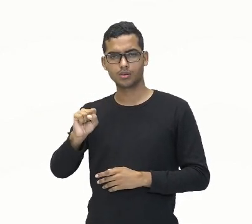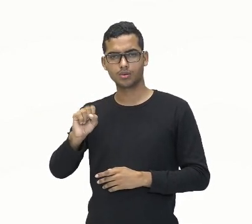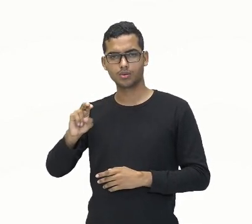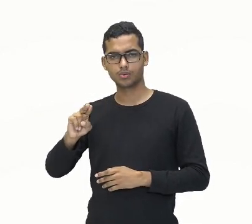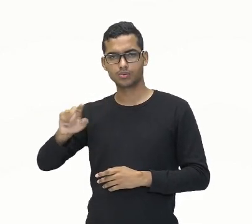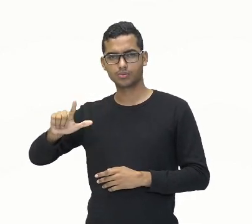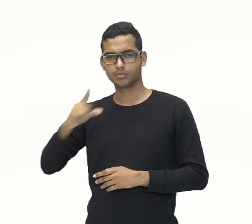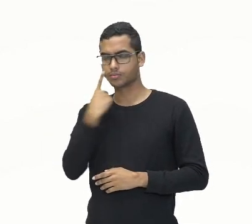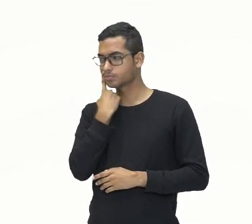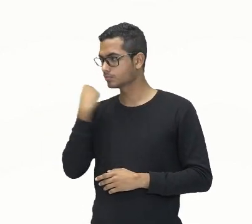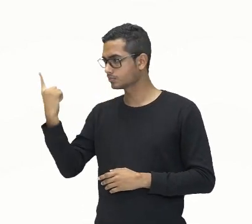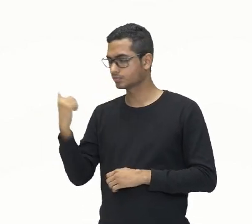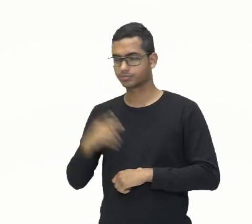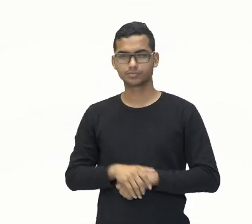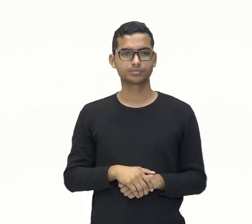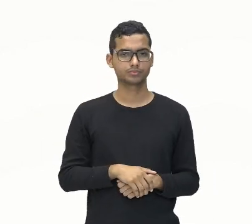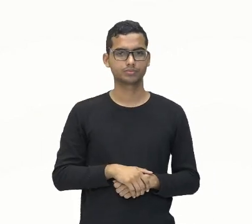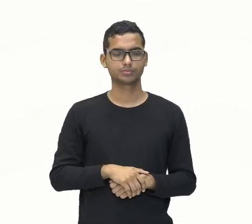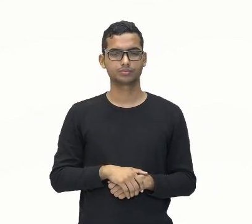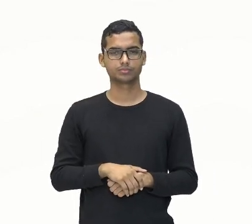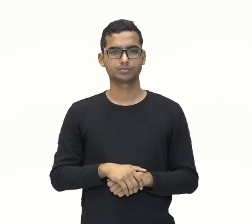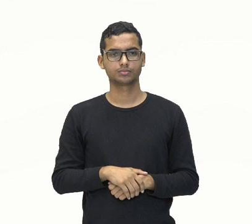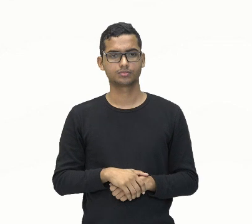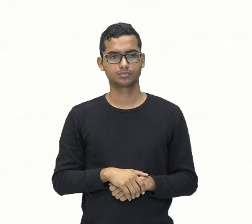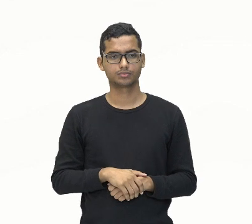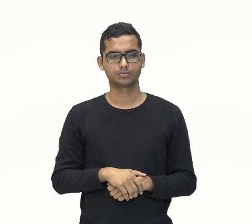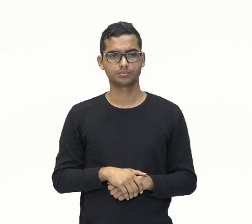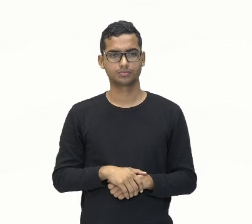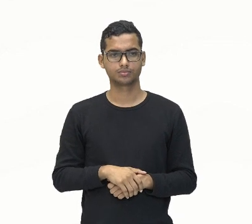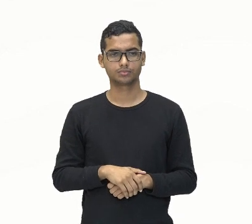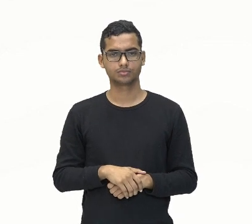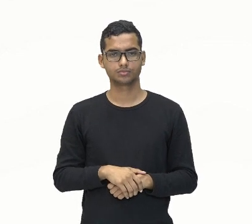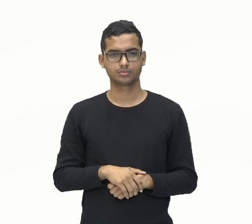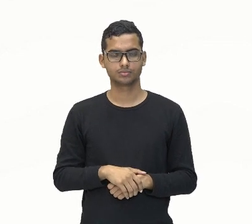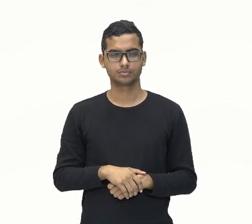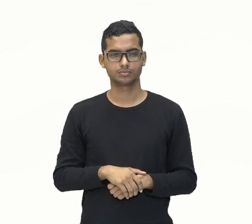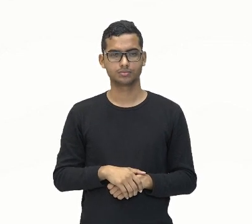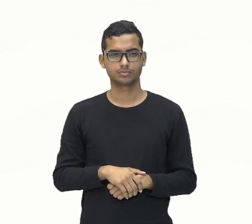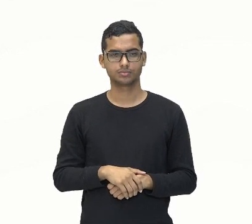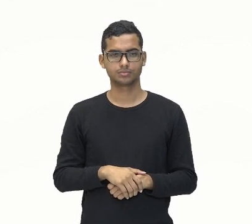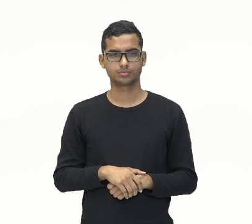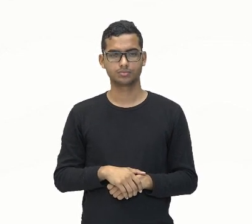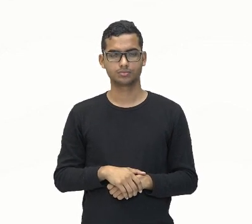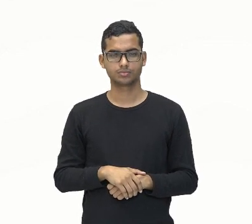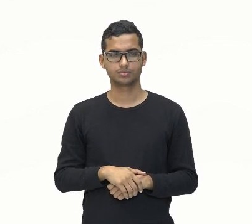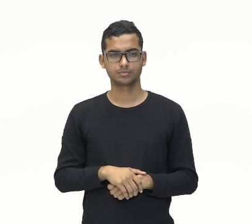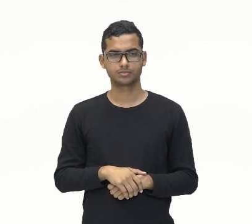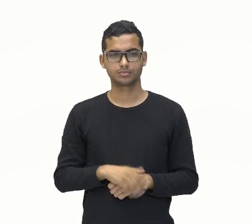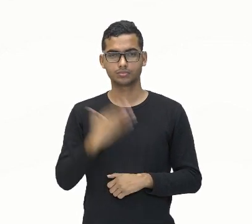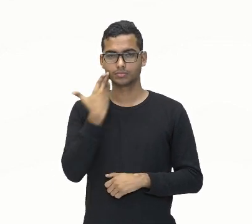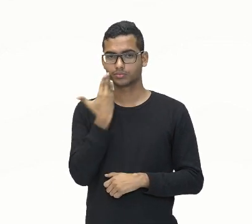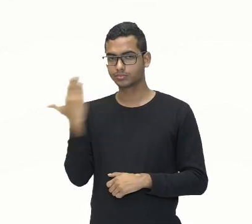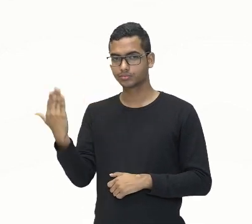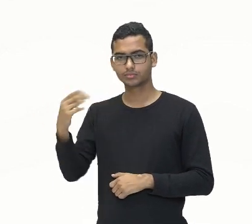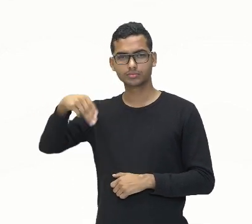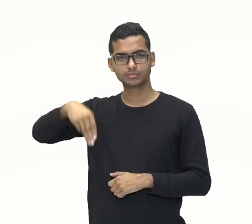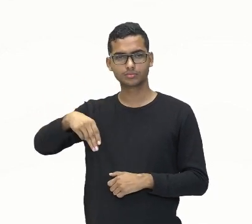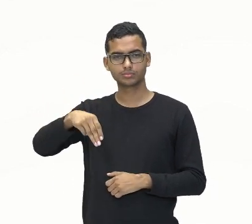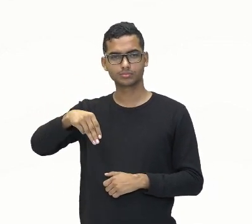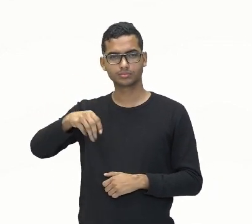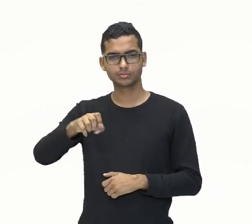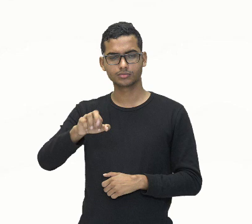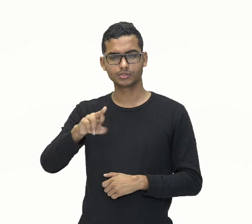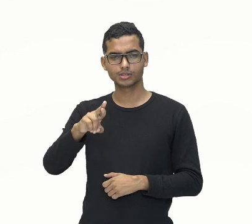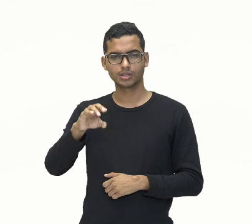fazemos parte desse bloco econômico. Então vejam só, o Mercosul é o mercado comum